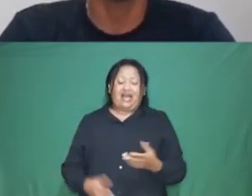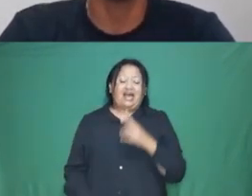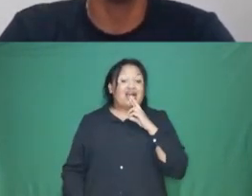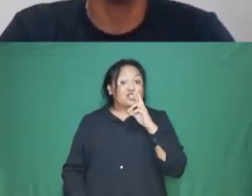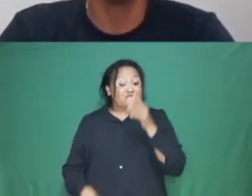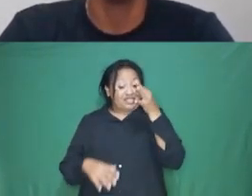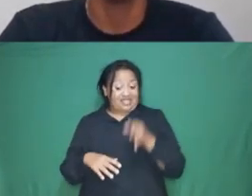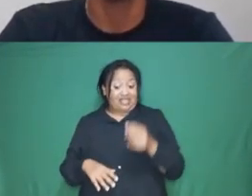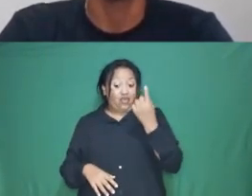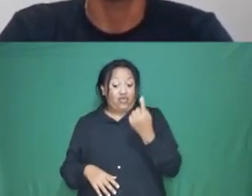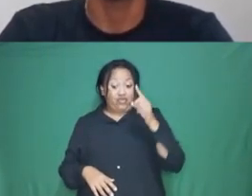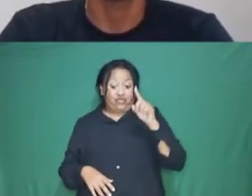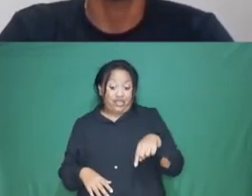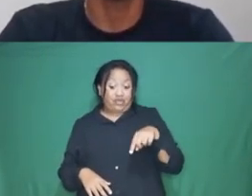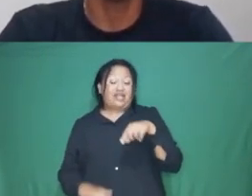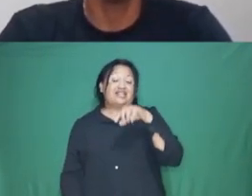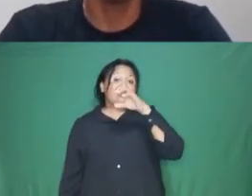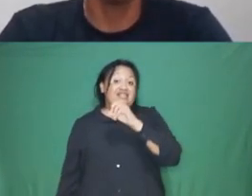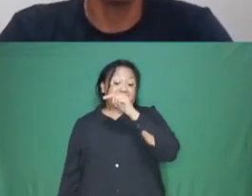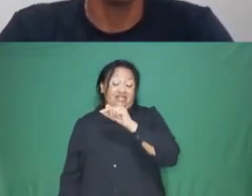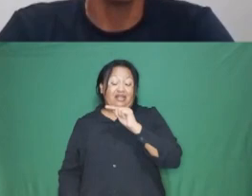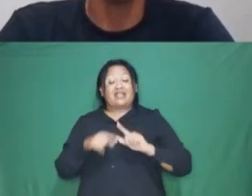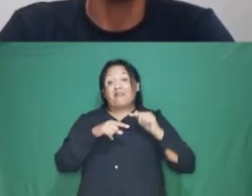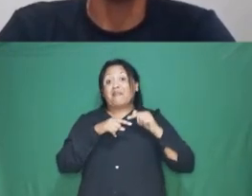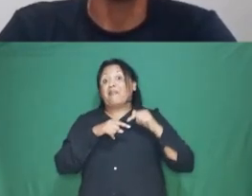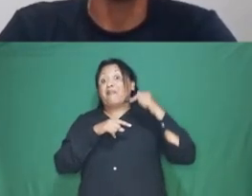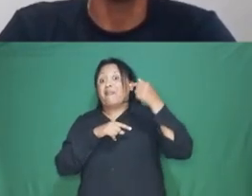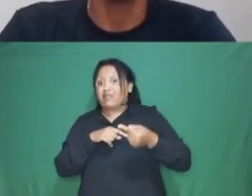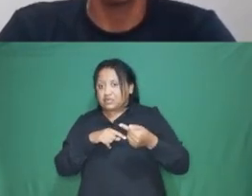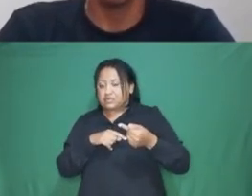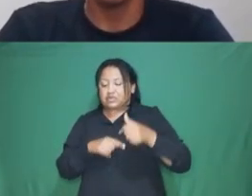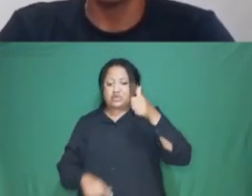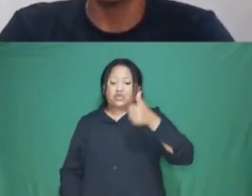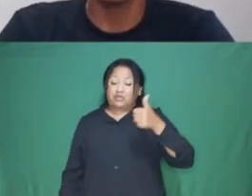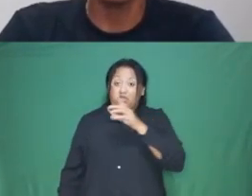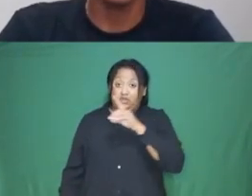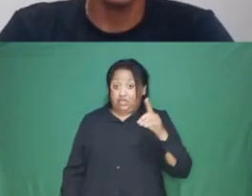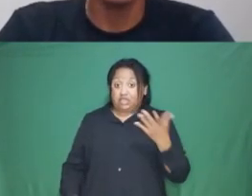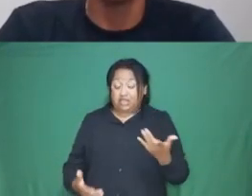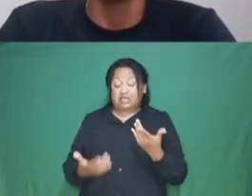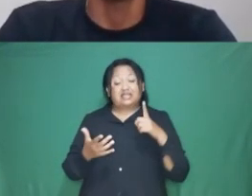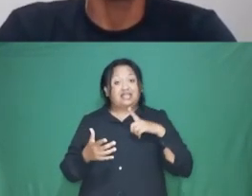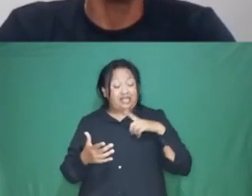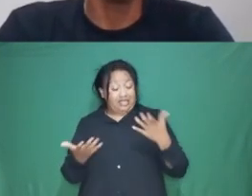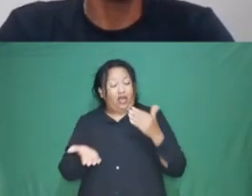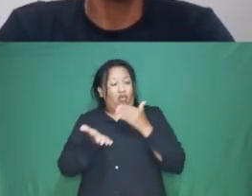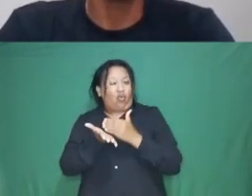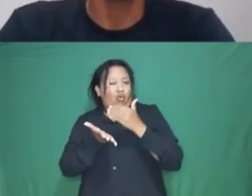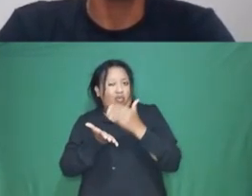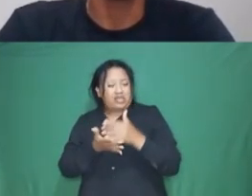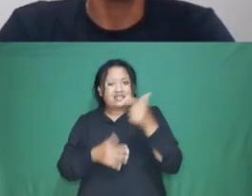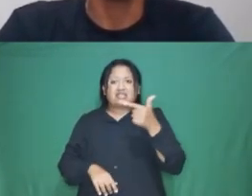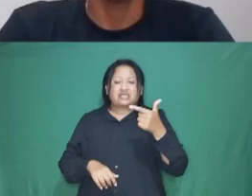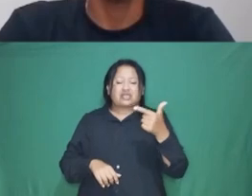1,07 ou seja após o primeiro dia né ela teria aí o início